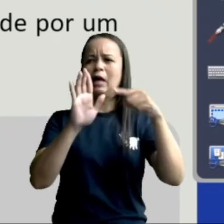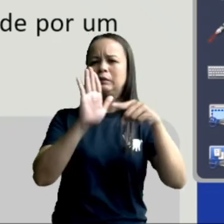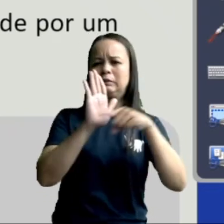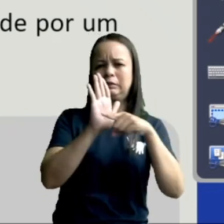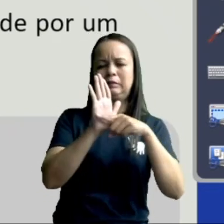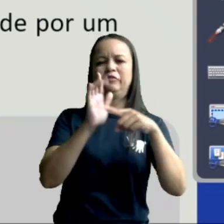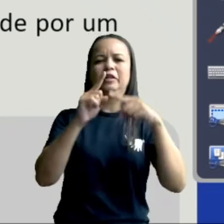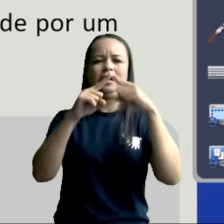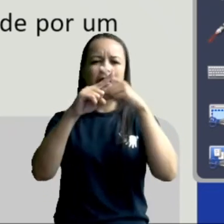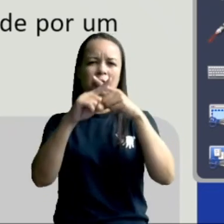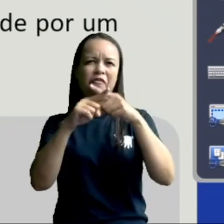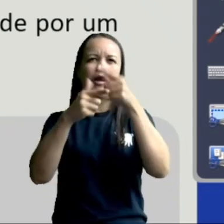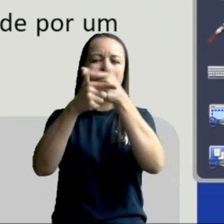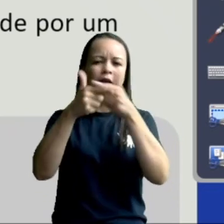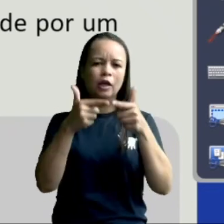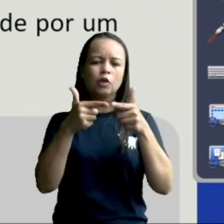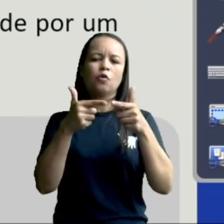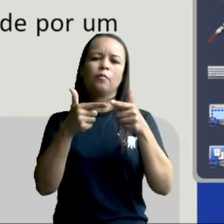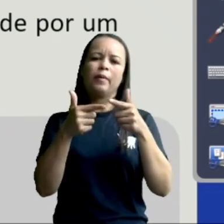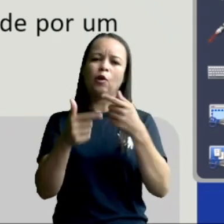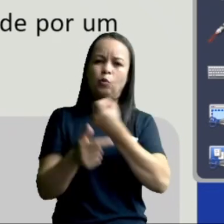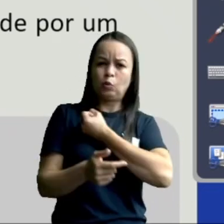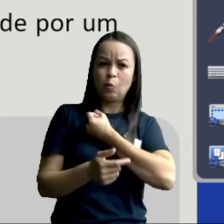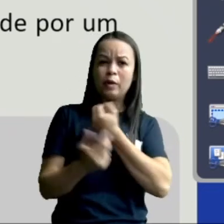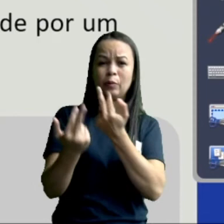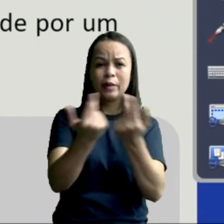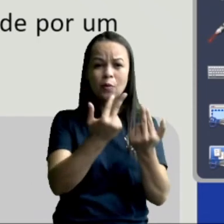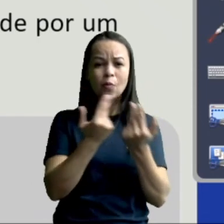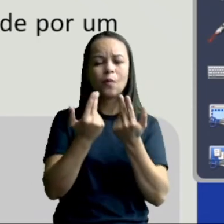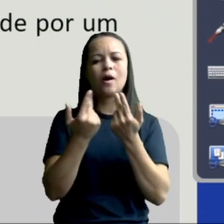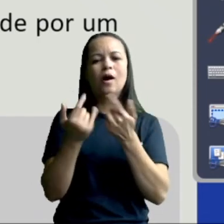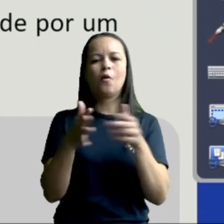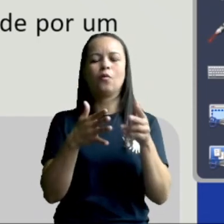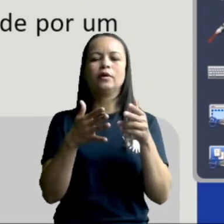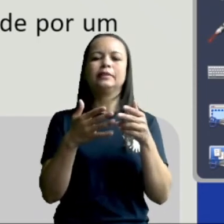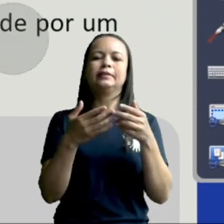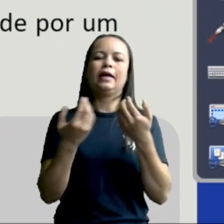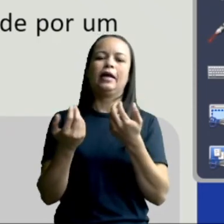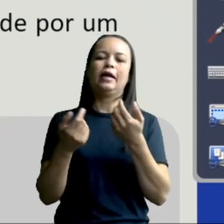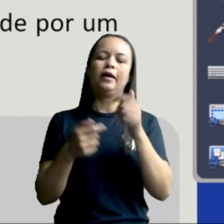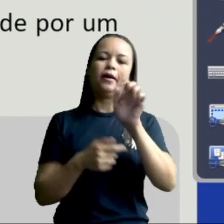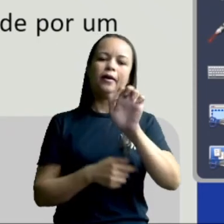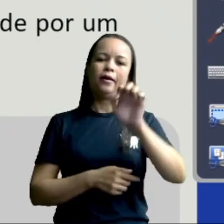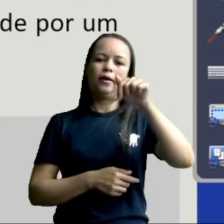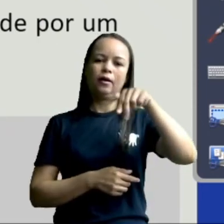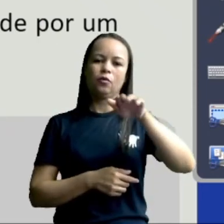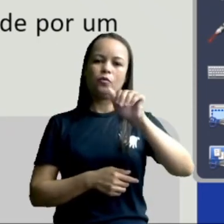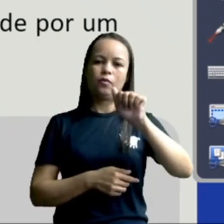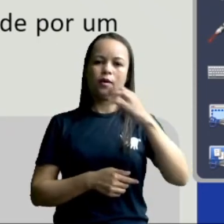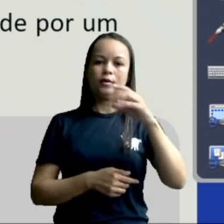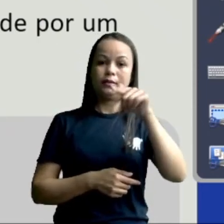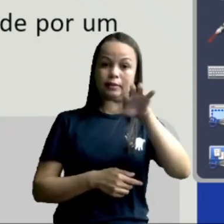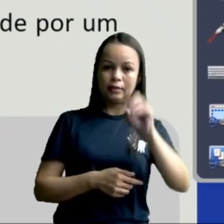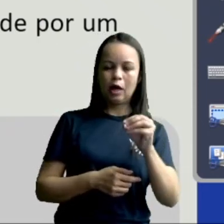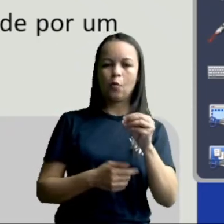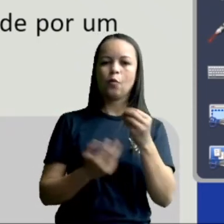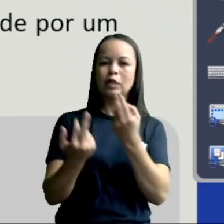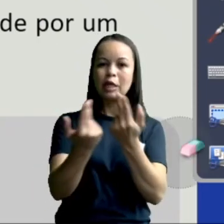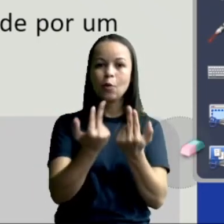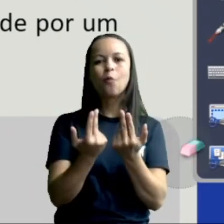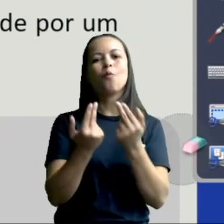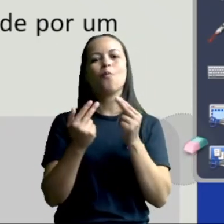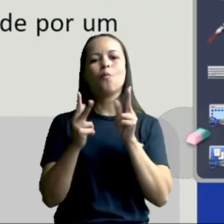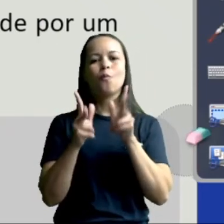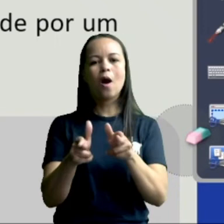por um mesmo valor, os dois membros, mas a equação se mantém, ok? Então, isso aqui é